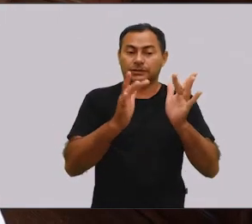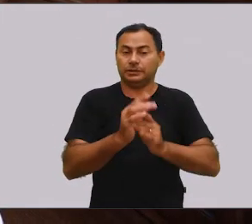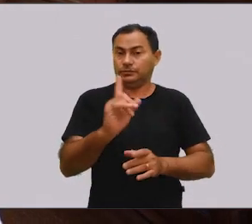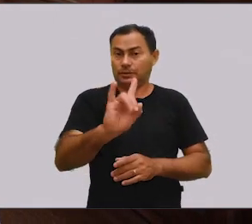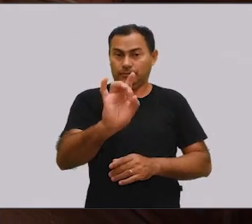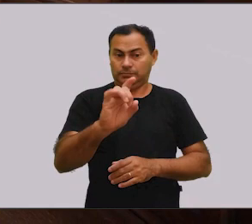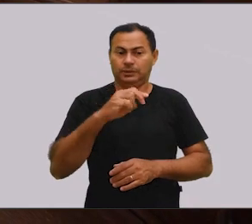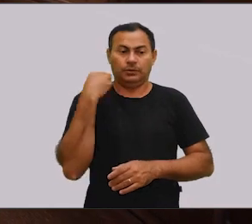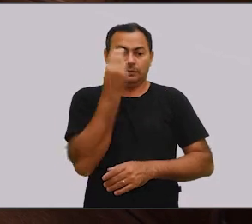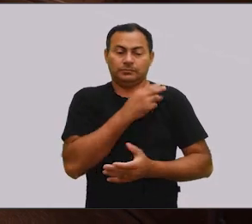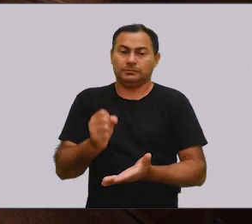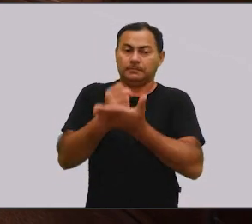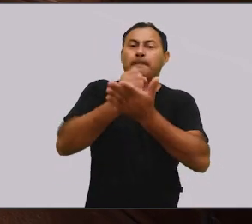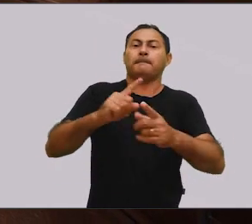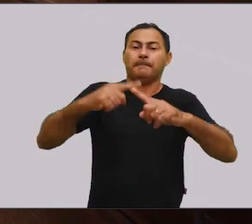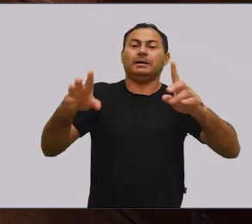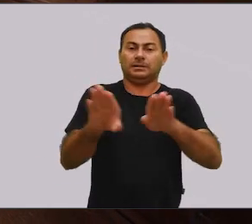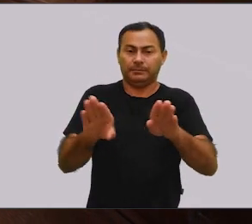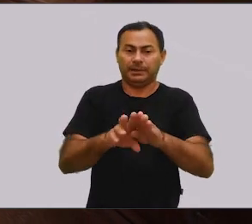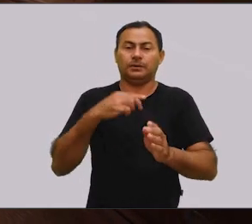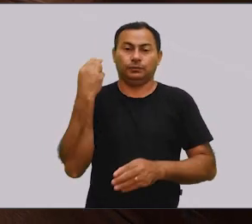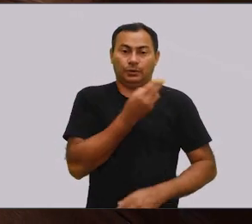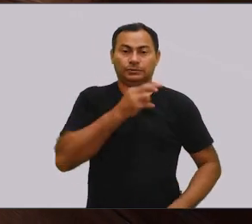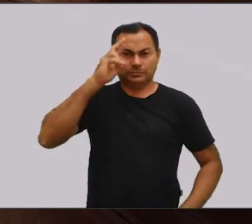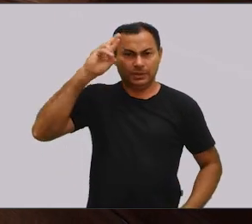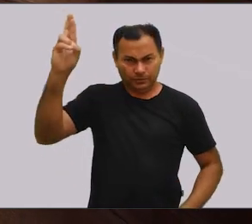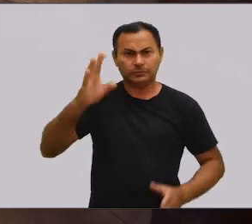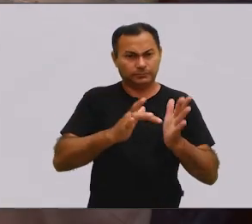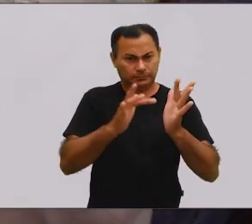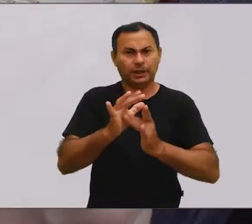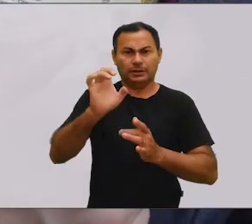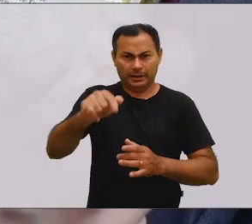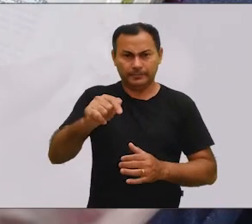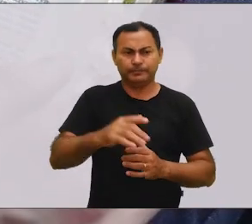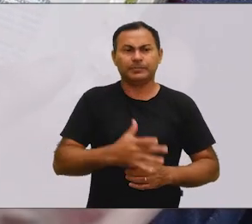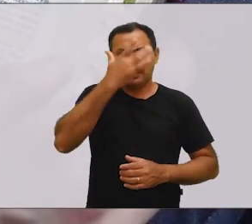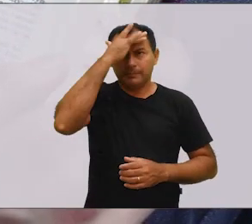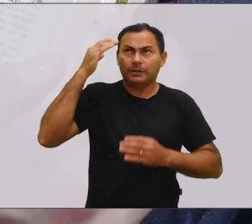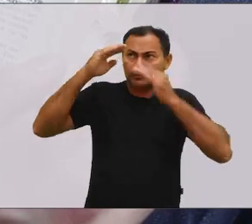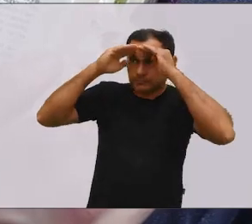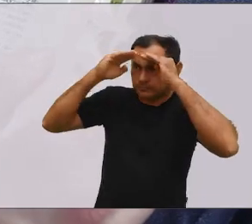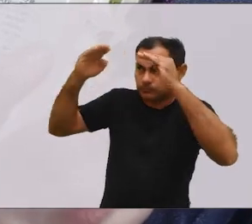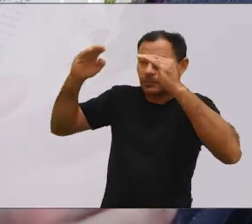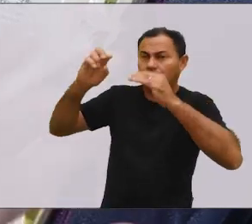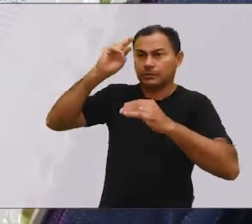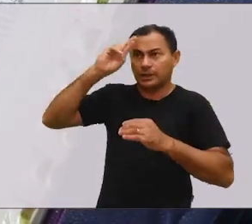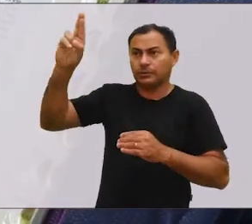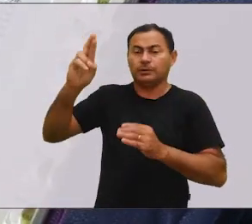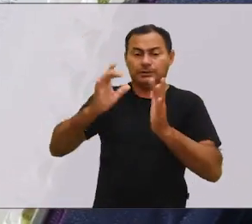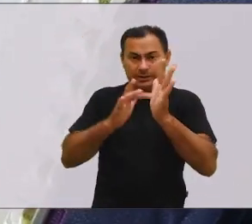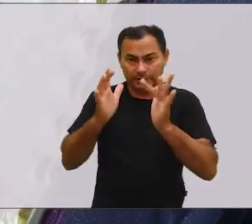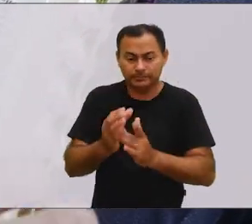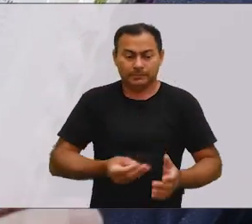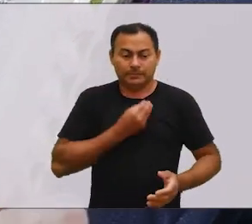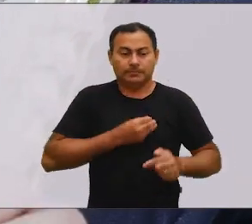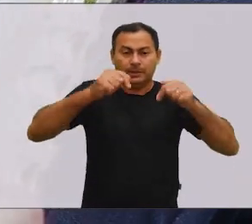Jesus não é apenas nosso Salvador, mas também nosso Senhor. Aqueles que se submetem ao senhorio de